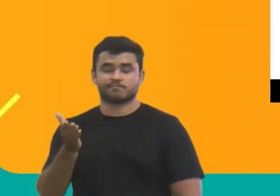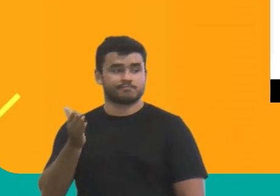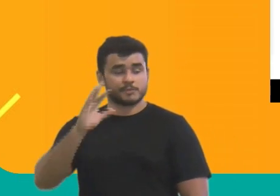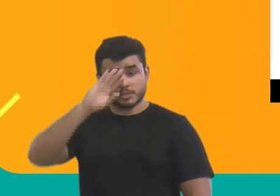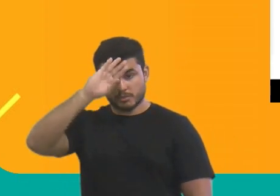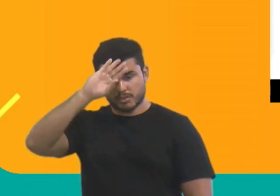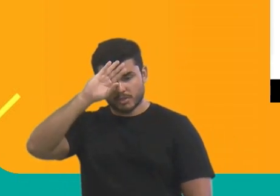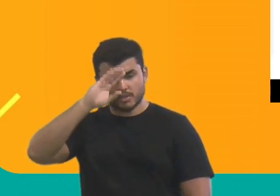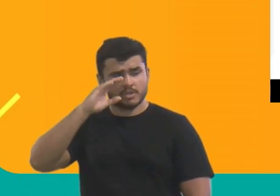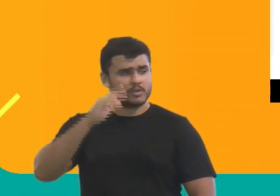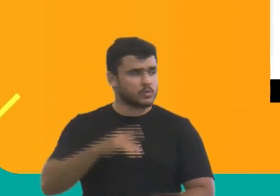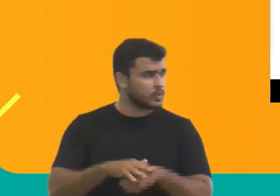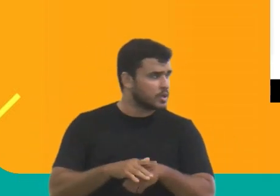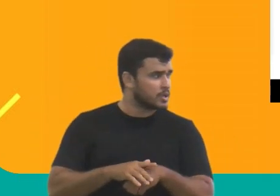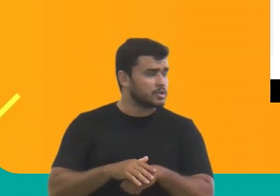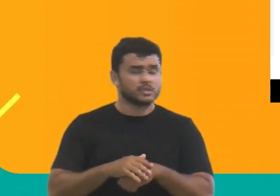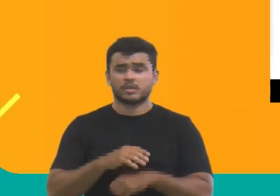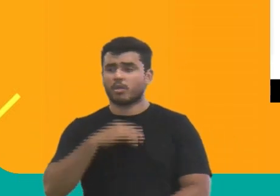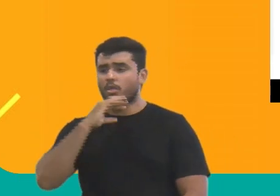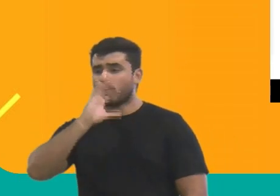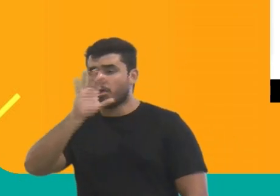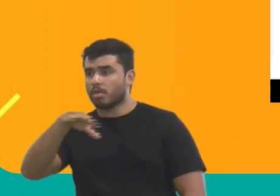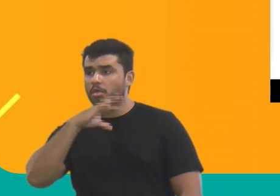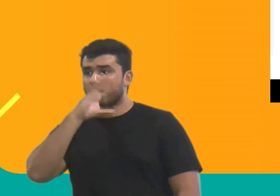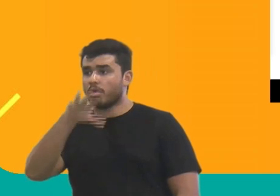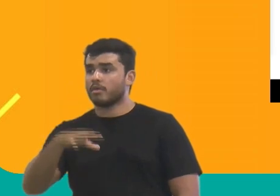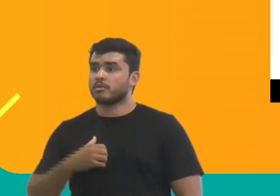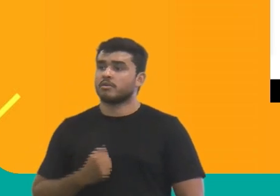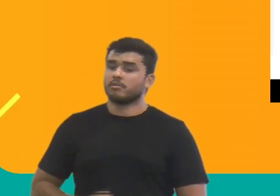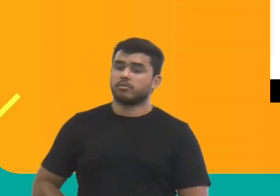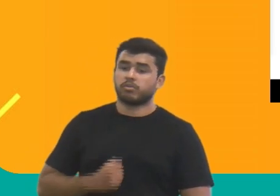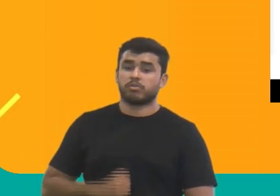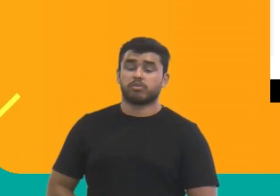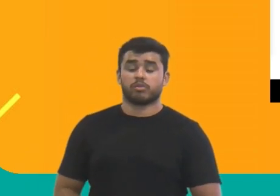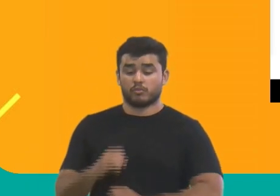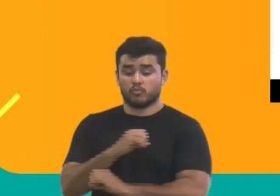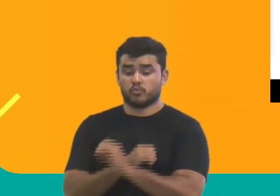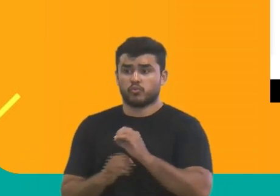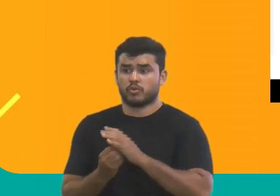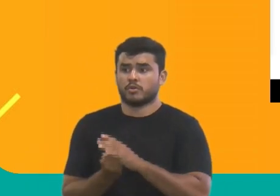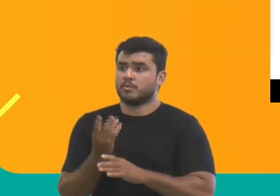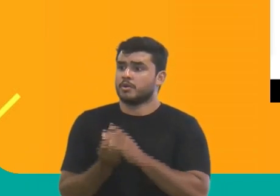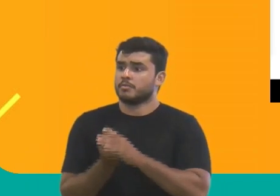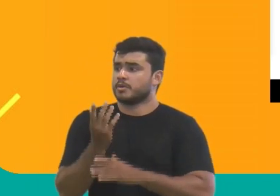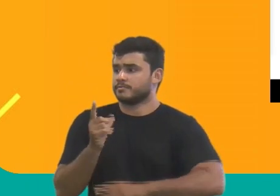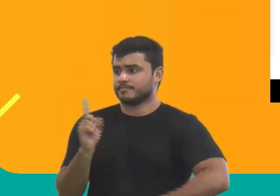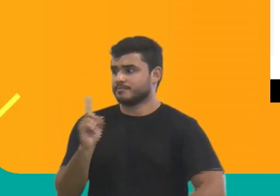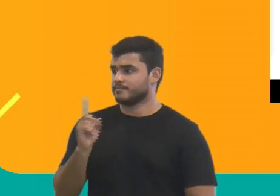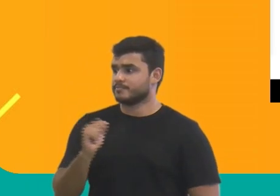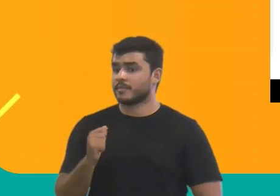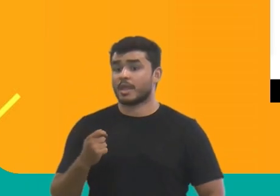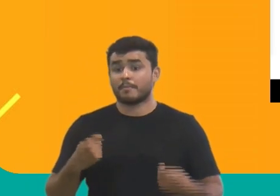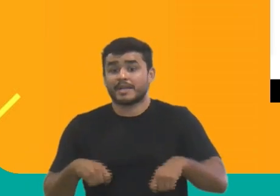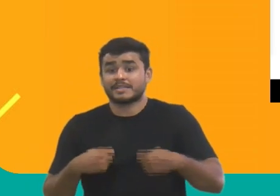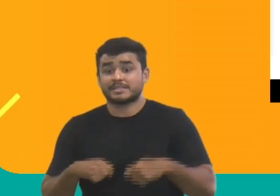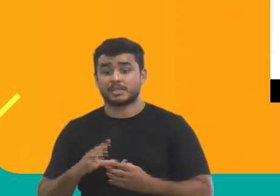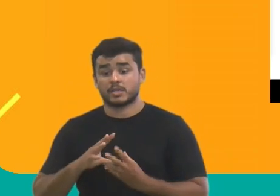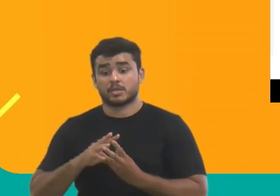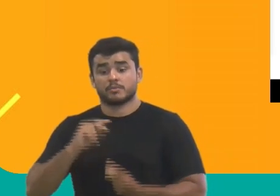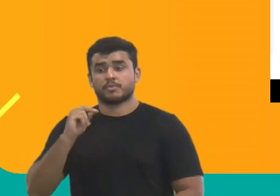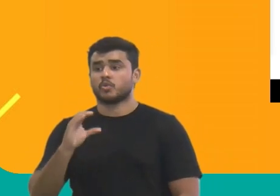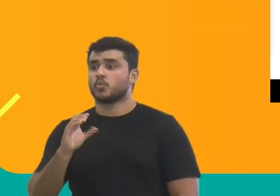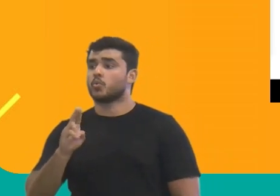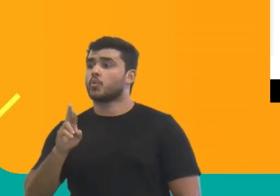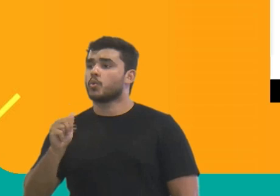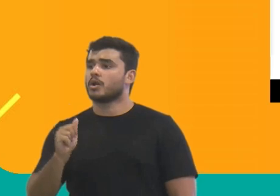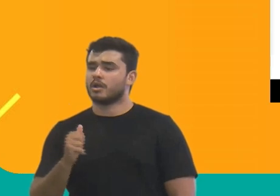doente, né, a fabricação dessas células ainda vai ser mais lenta ainda. Né? Afinal de contas, o corpo vai se preocupar em lhe curar da sua doença e não de fabricar